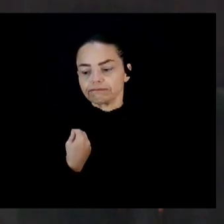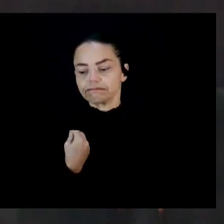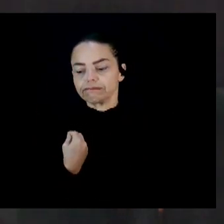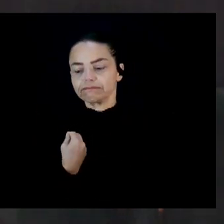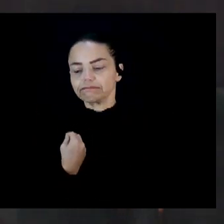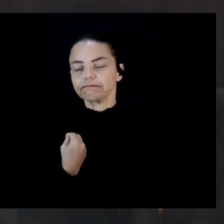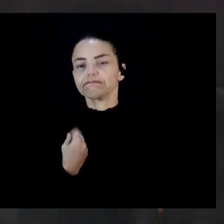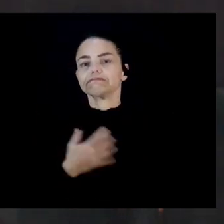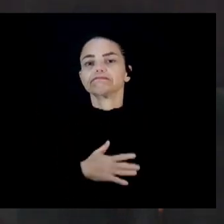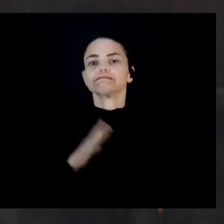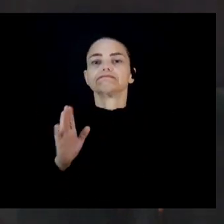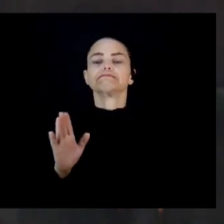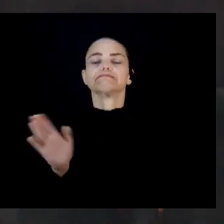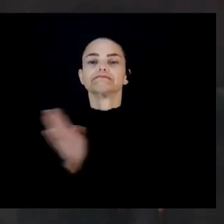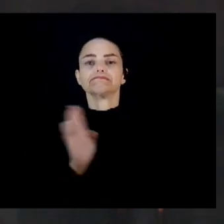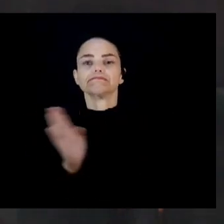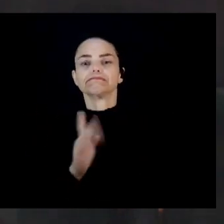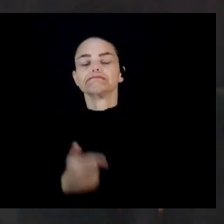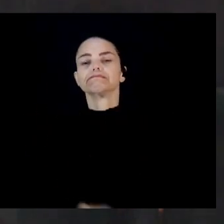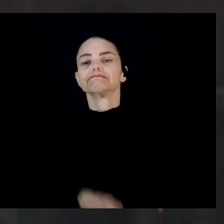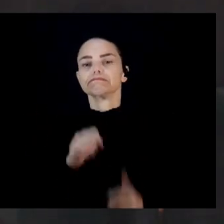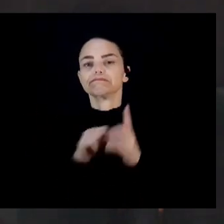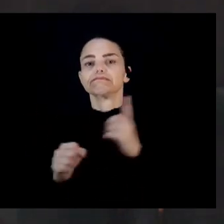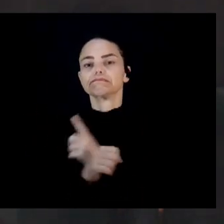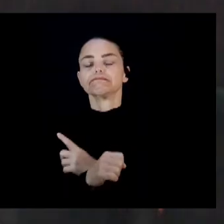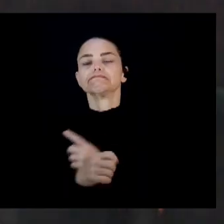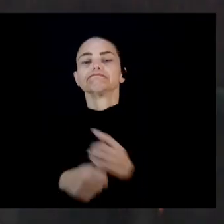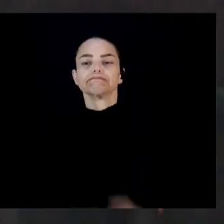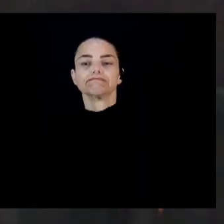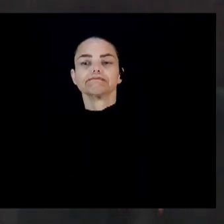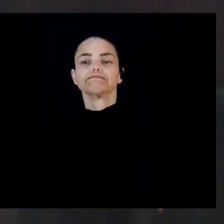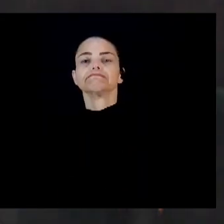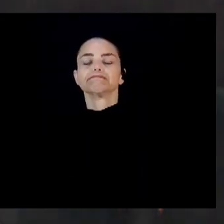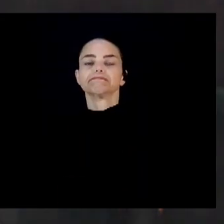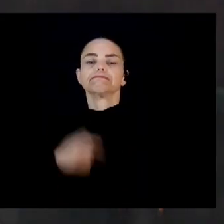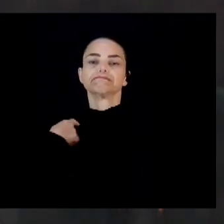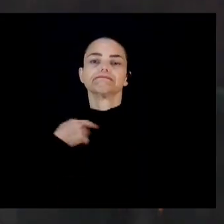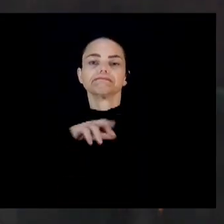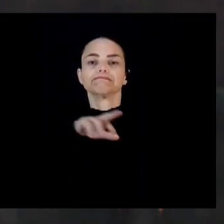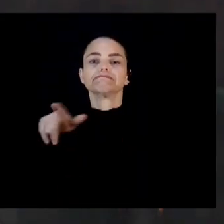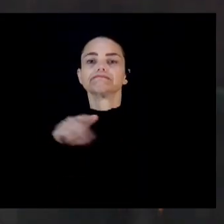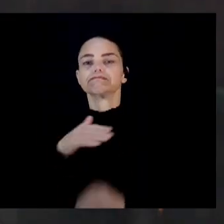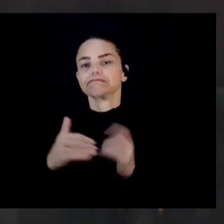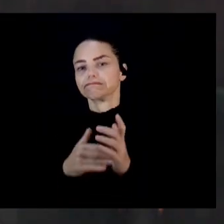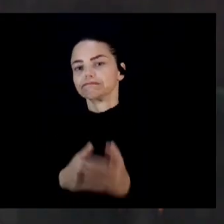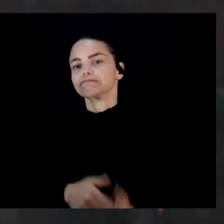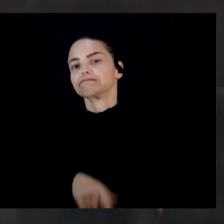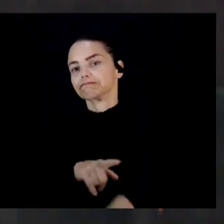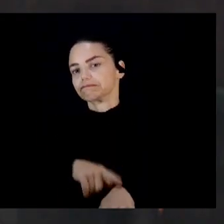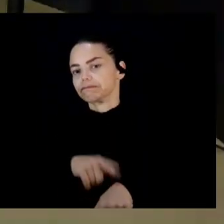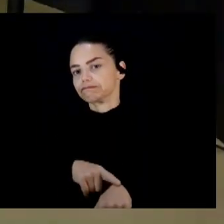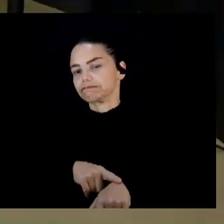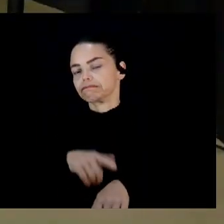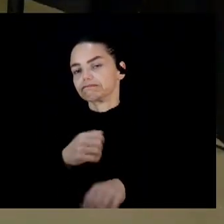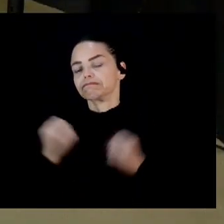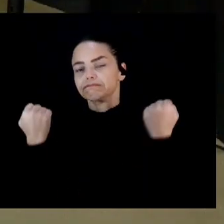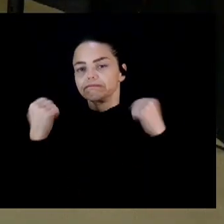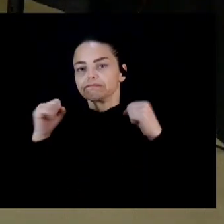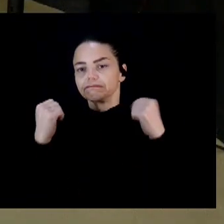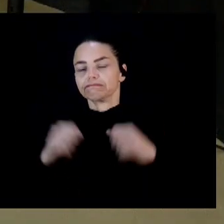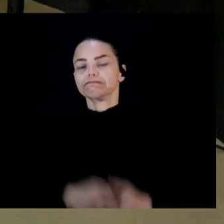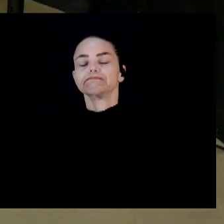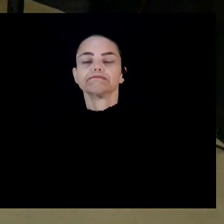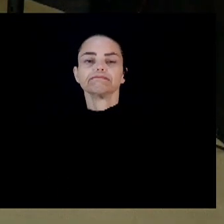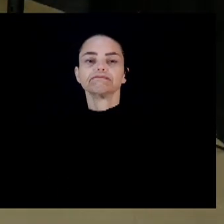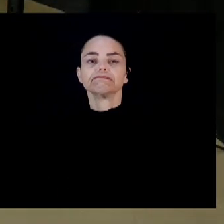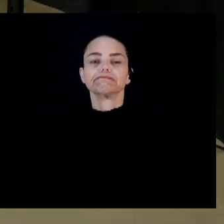biológica dela, a parte social e a parte psíquica dela. Sim. Então, isso vai fazer total diferença na hora que eu for treinar. Mas, André, seja